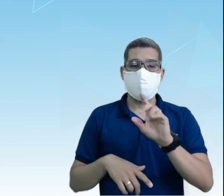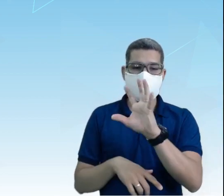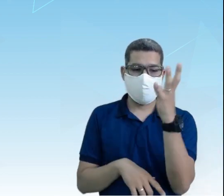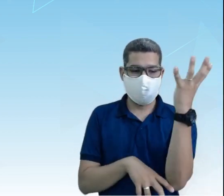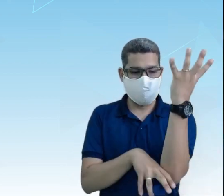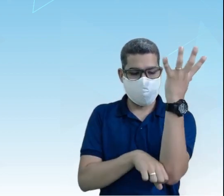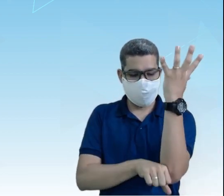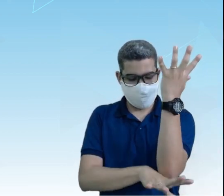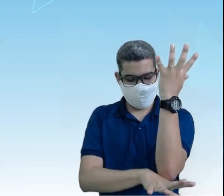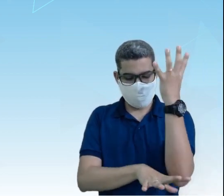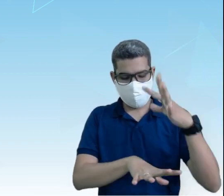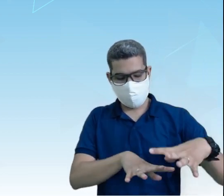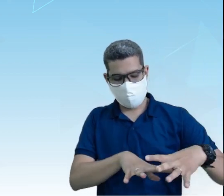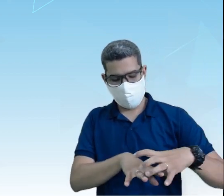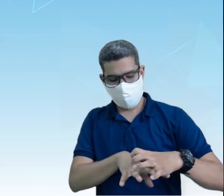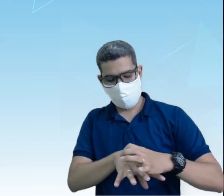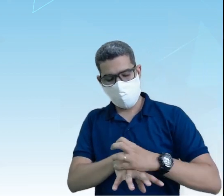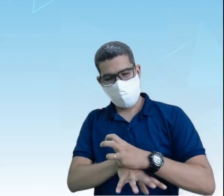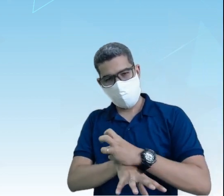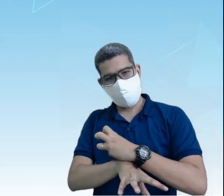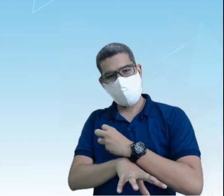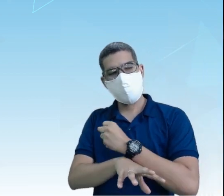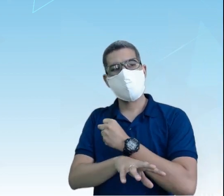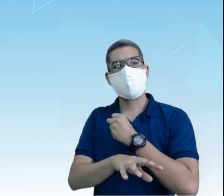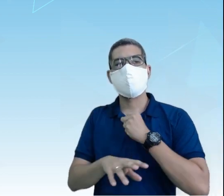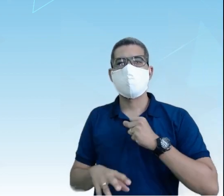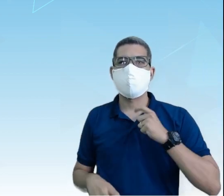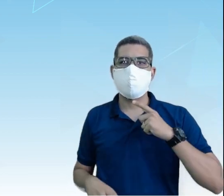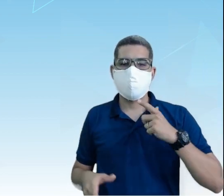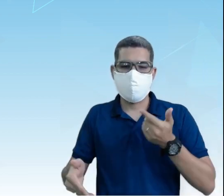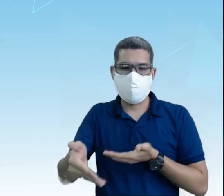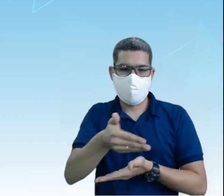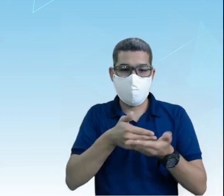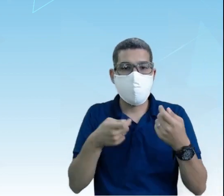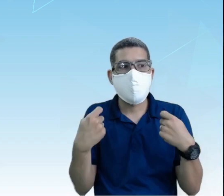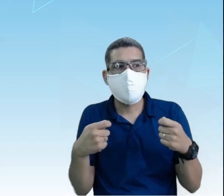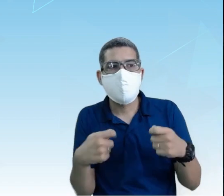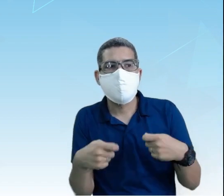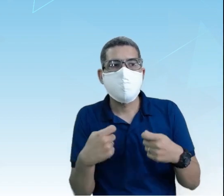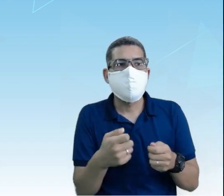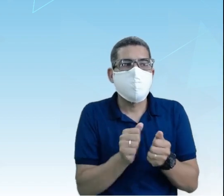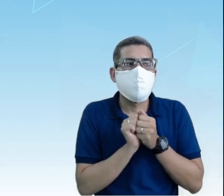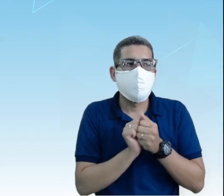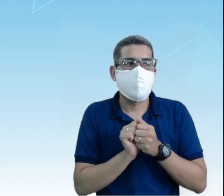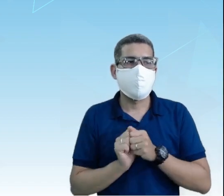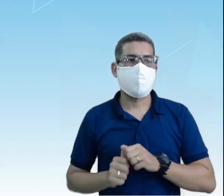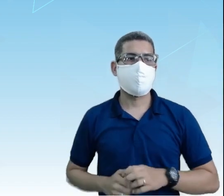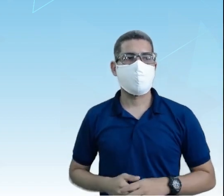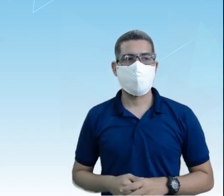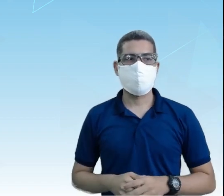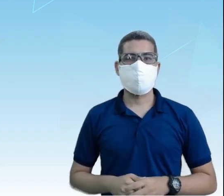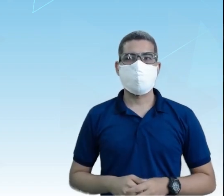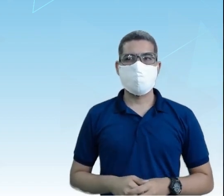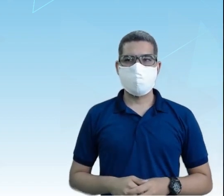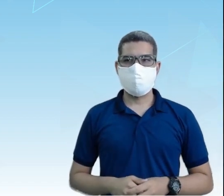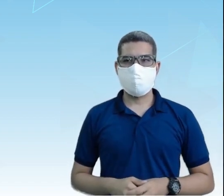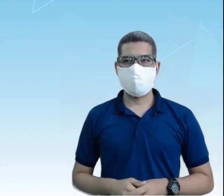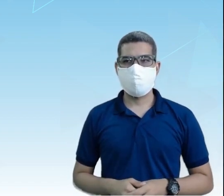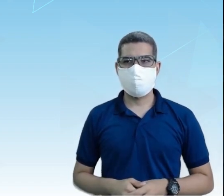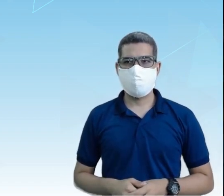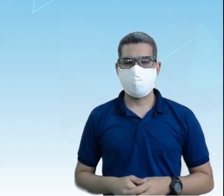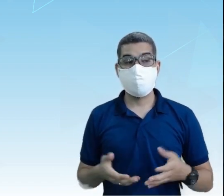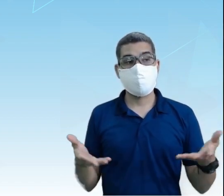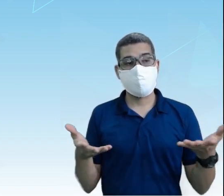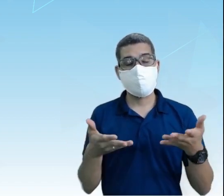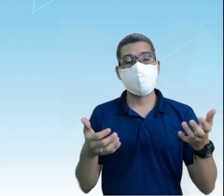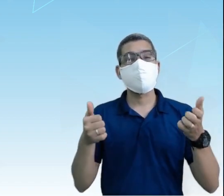questão desse mutualismo, dessa relação de dependência. Agora, bora falar da